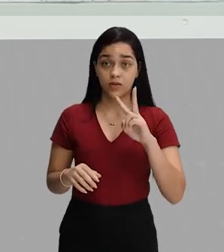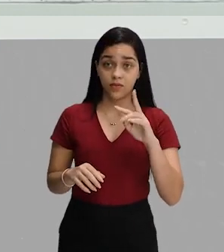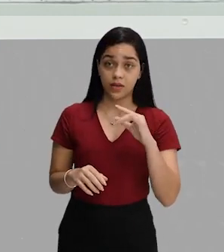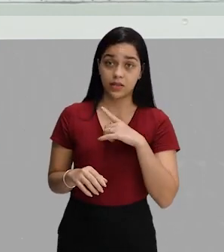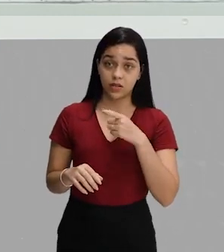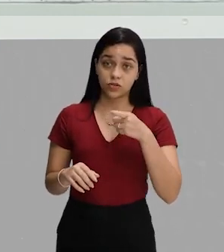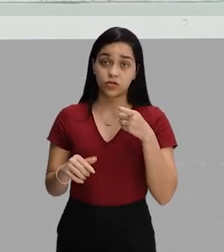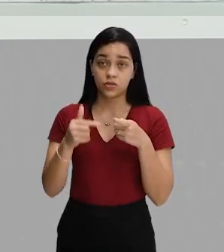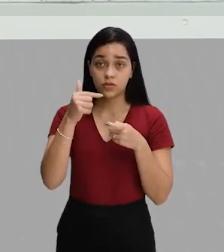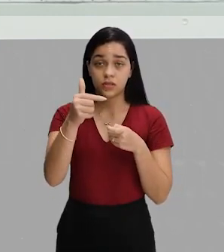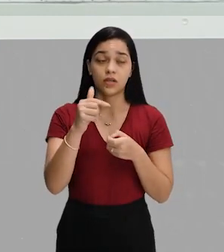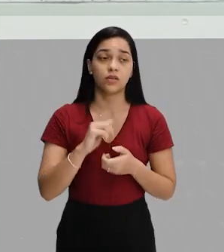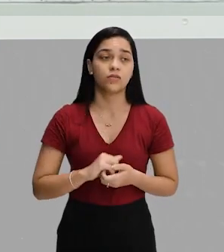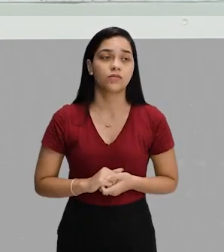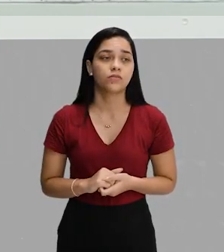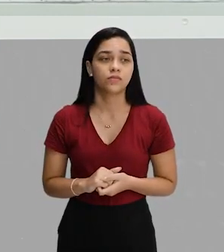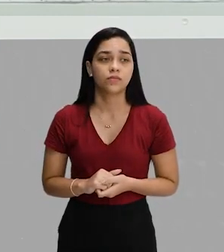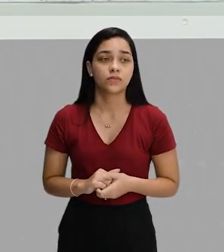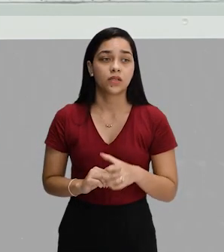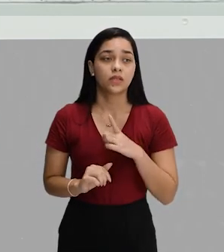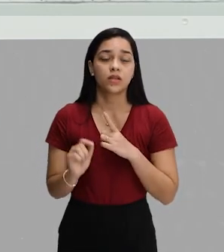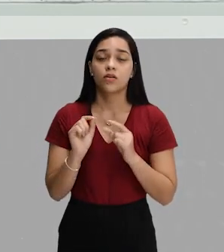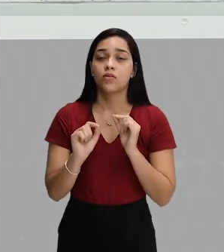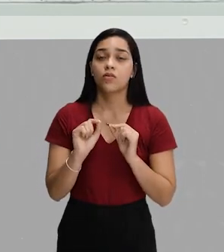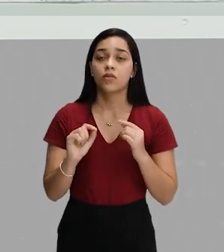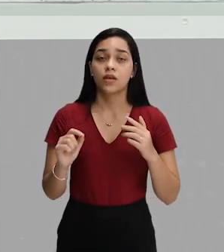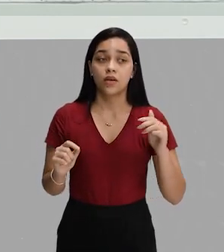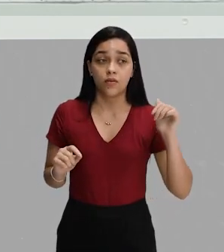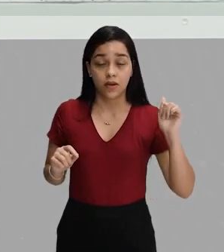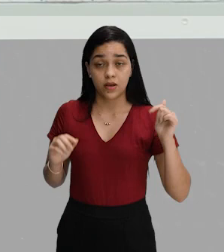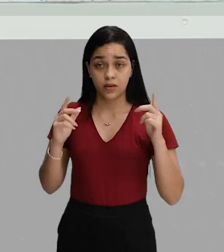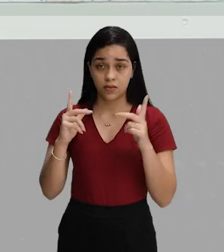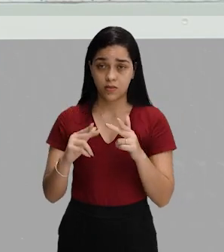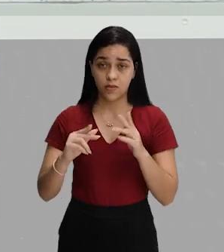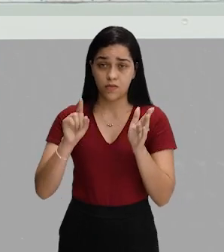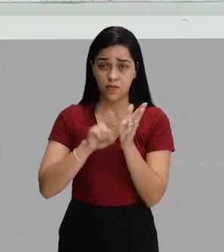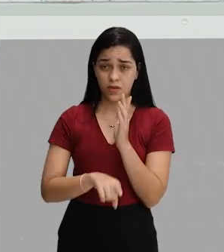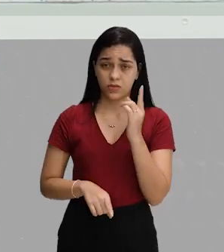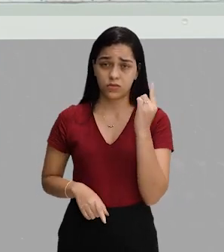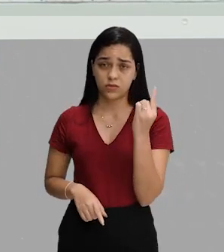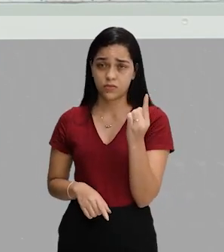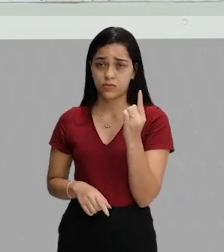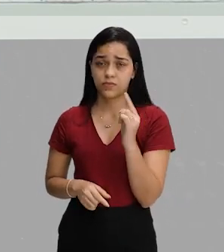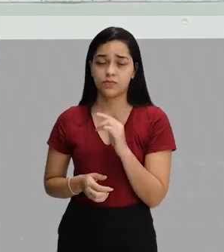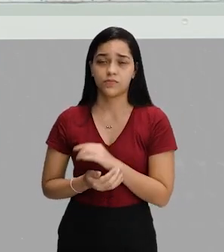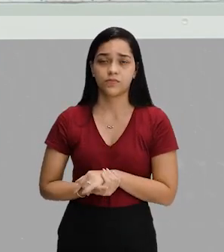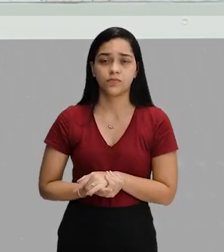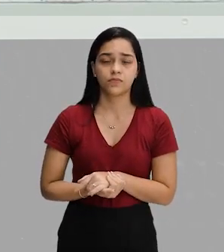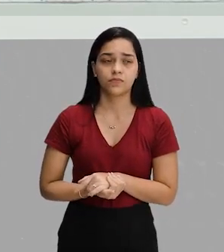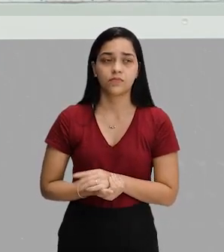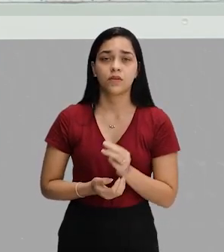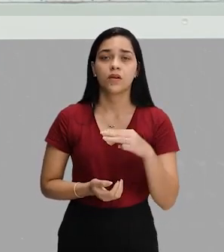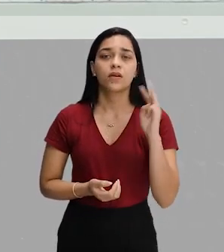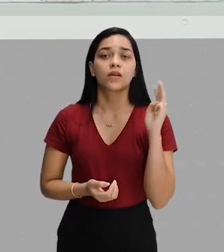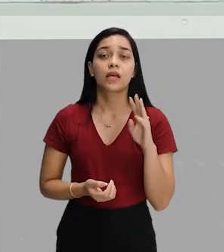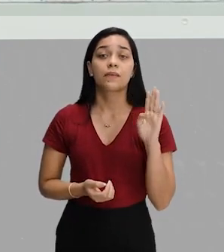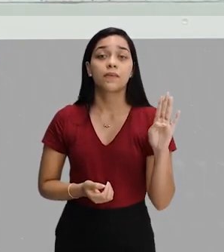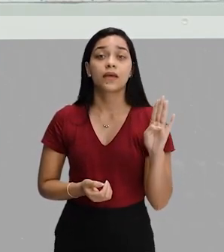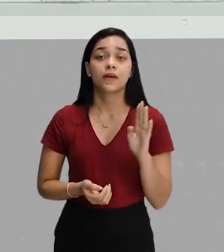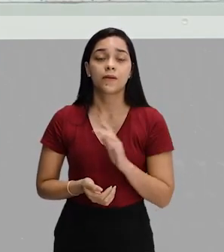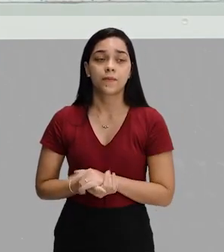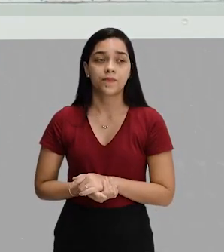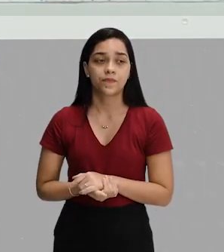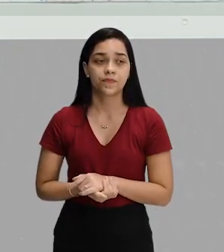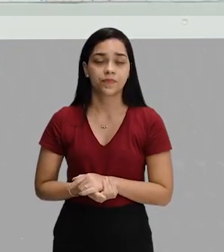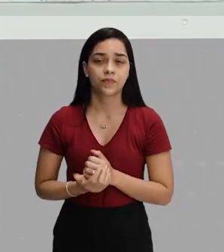acompanhar o x ao quadrado. E aí, turma, a gente tem o quê? Que o coeficiente A é igual a menos 1. Quem é o coeficiente B?